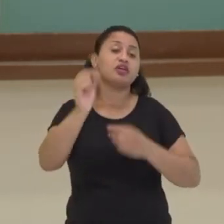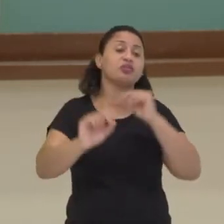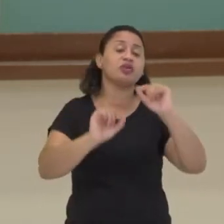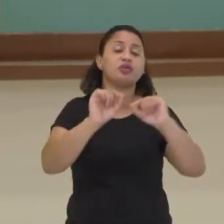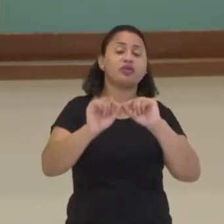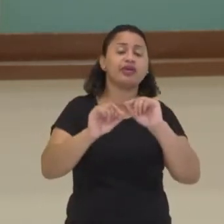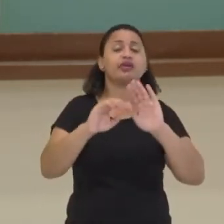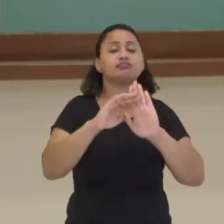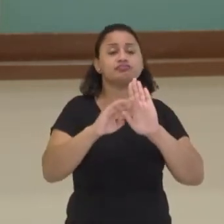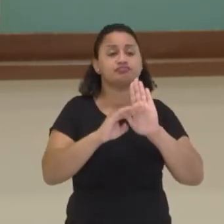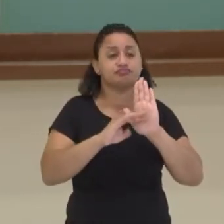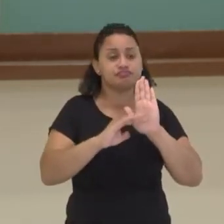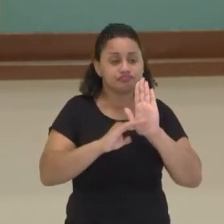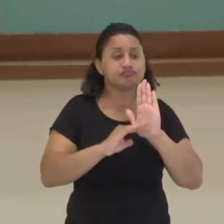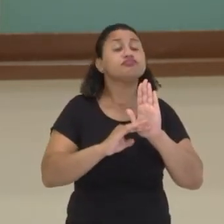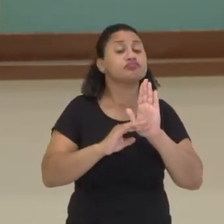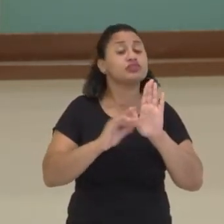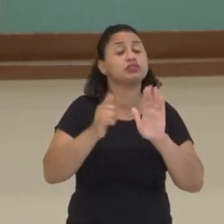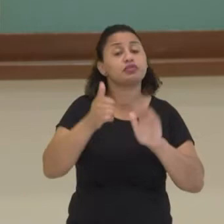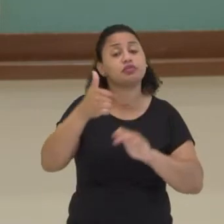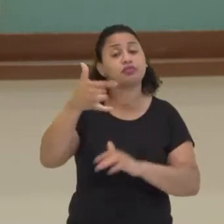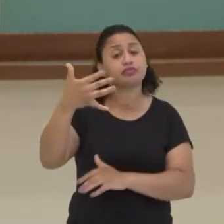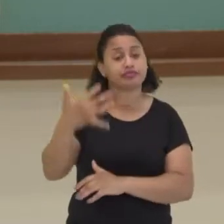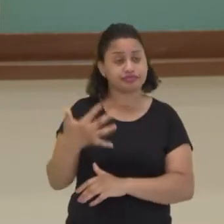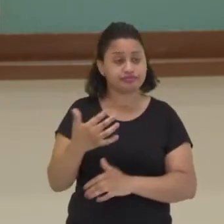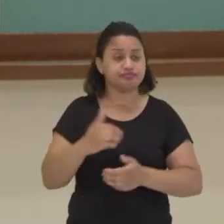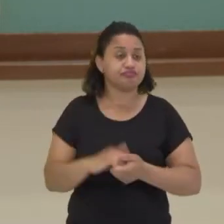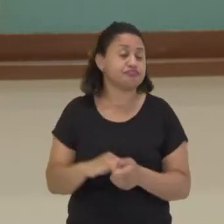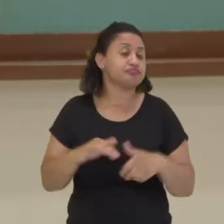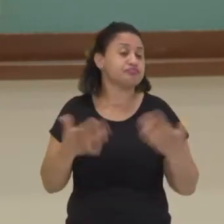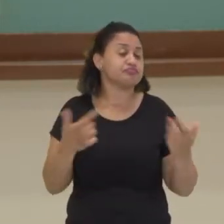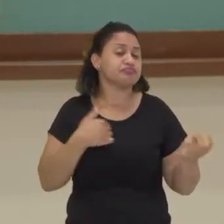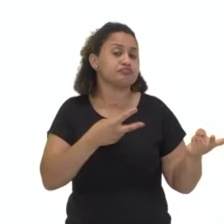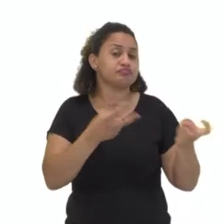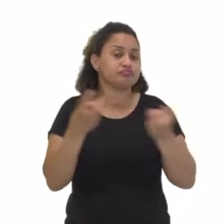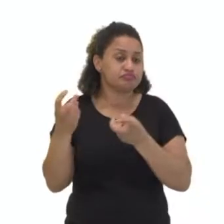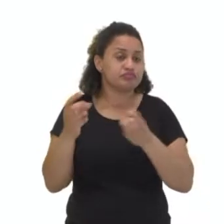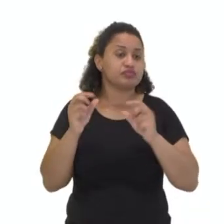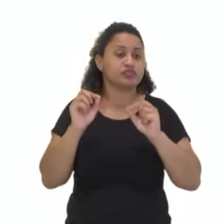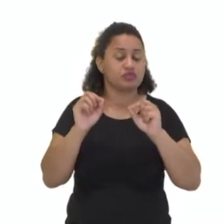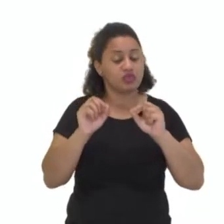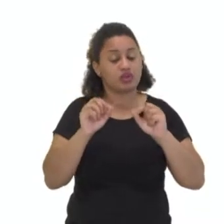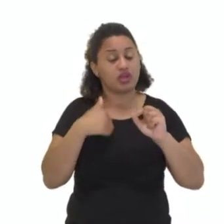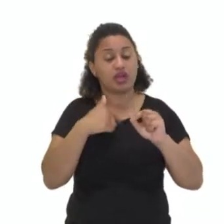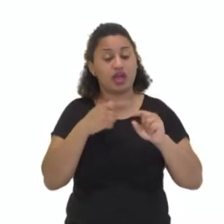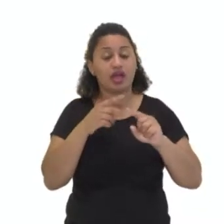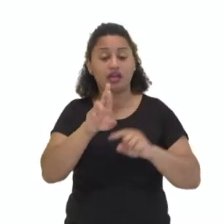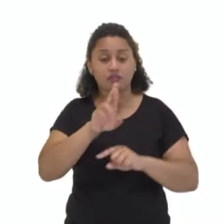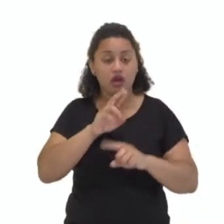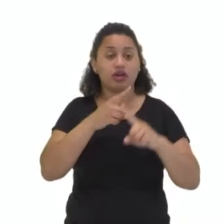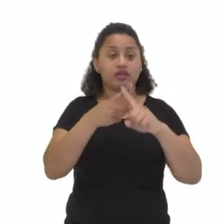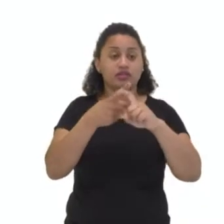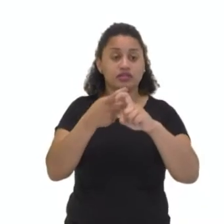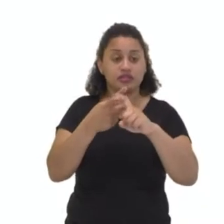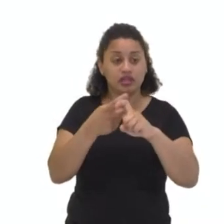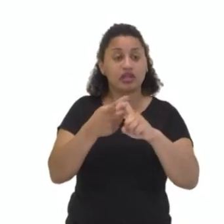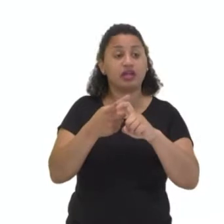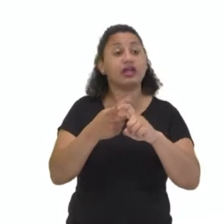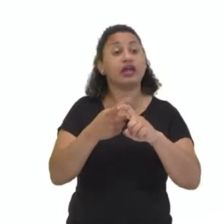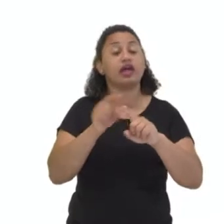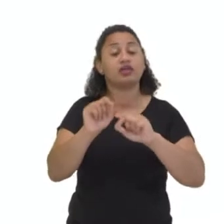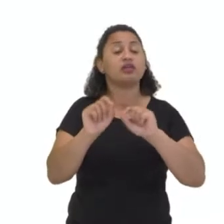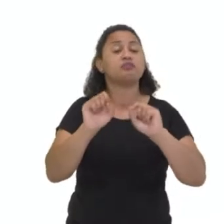o princípio fundamental da contagem. Então, observe. O produto dos números de possibilidades vale